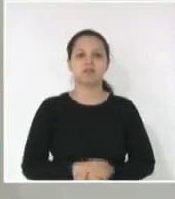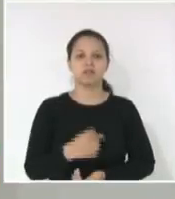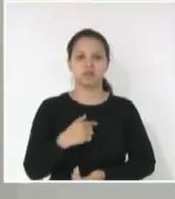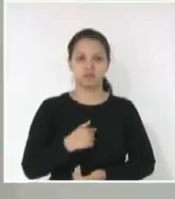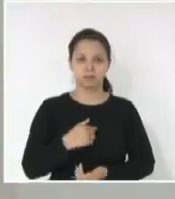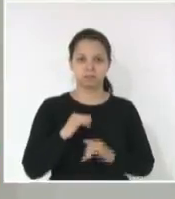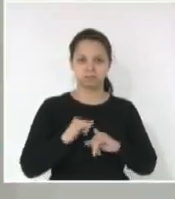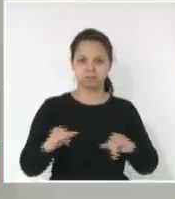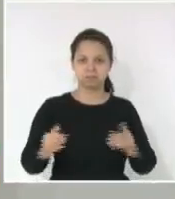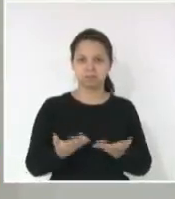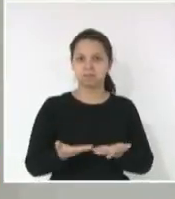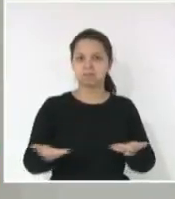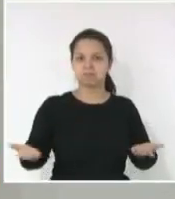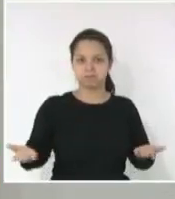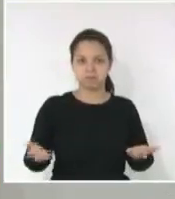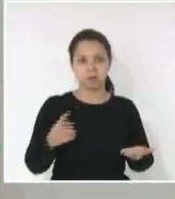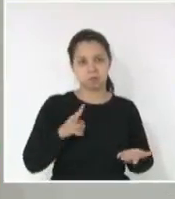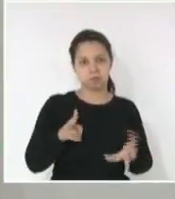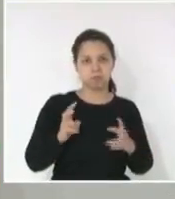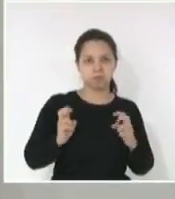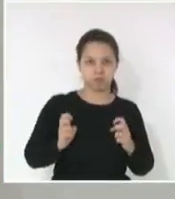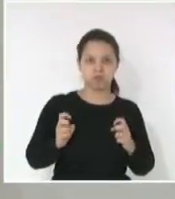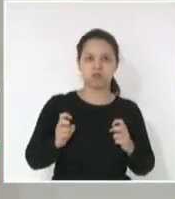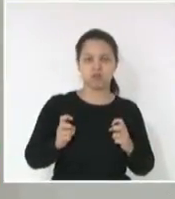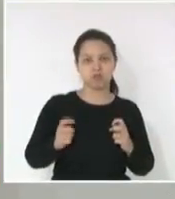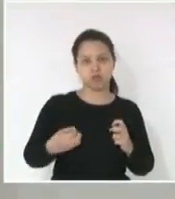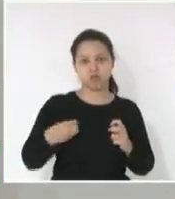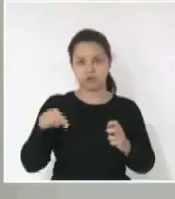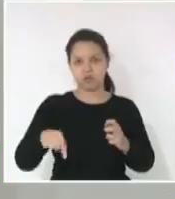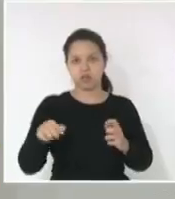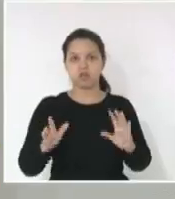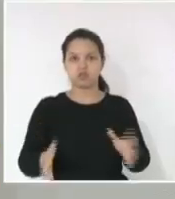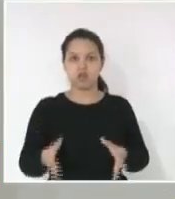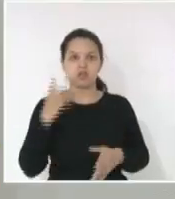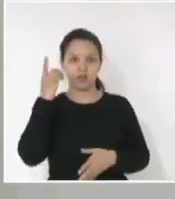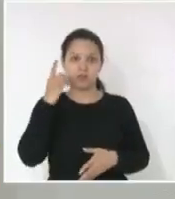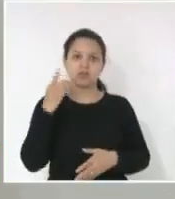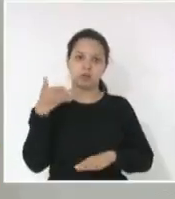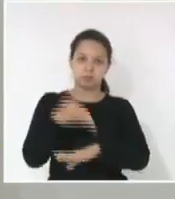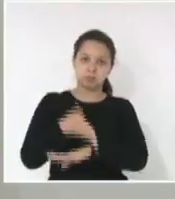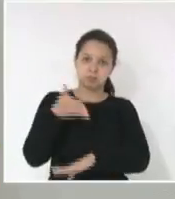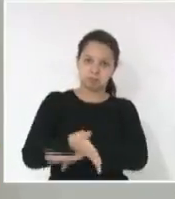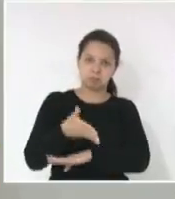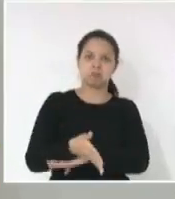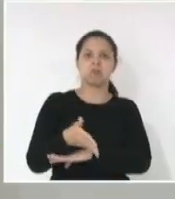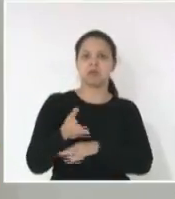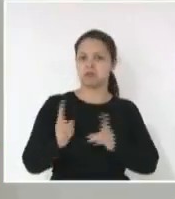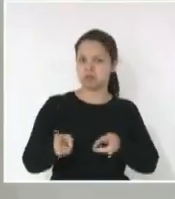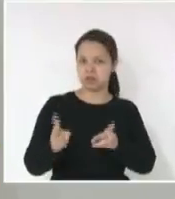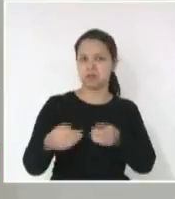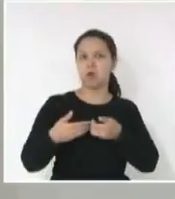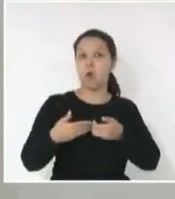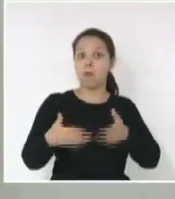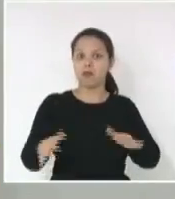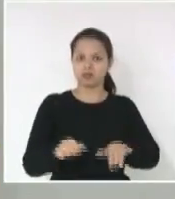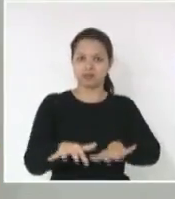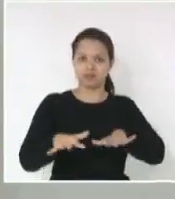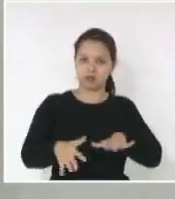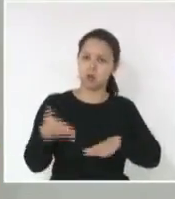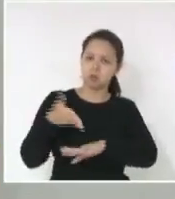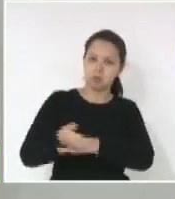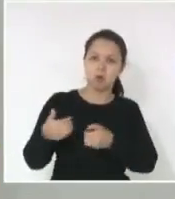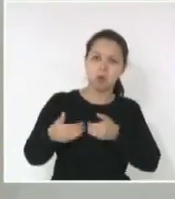conclamação. Eu vejo que já estão aqui na sessão os deputados que sempre estão no início da sessão, né? Deputado